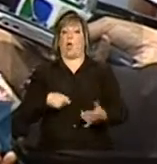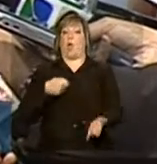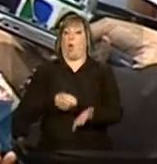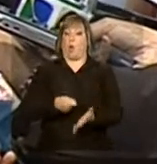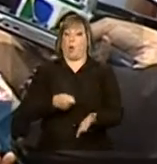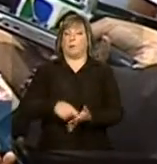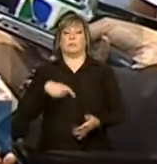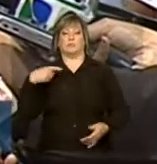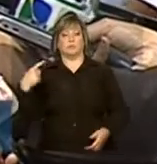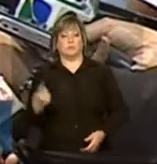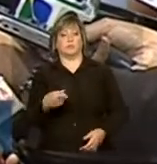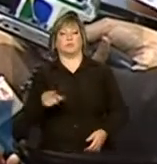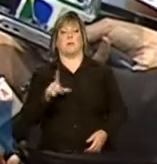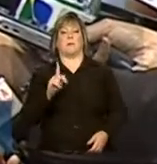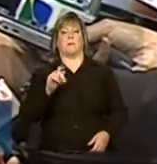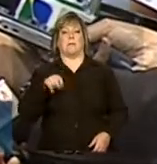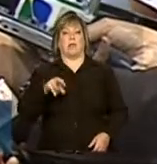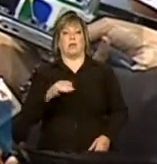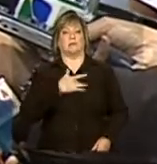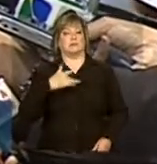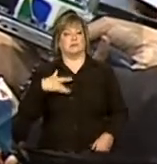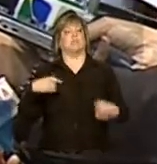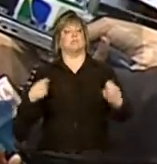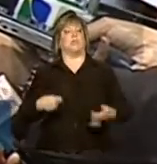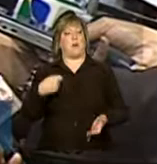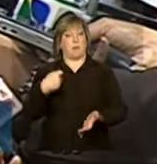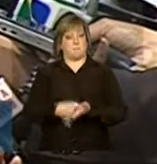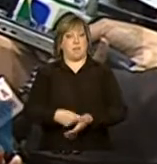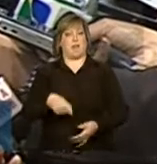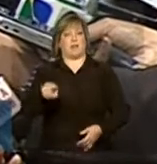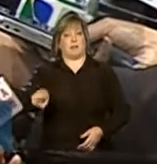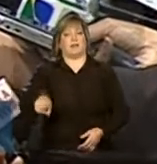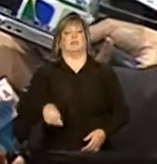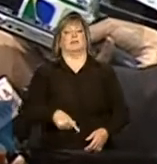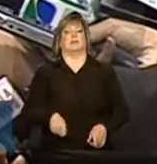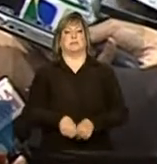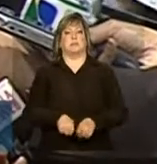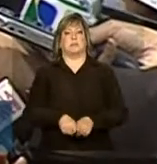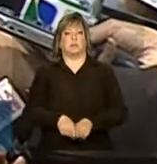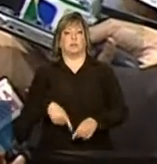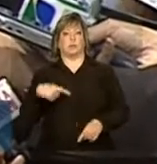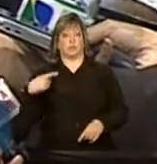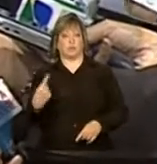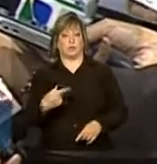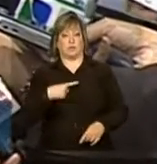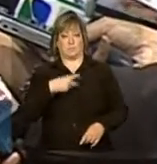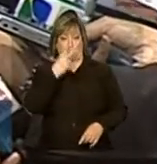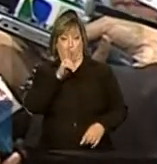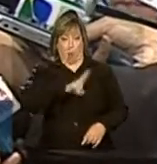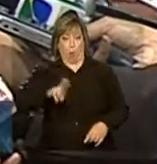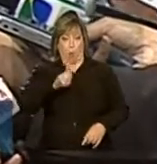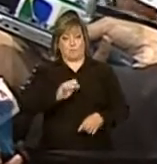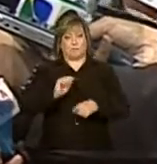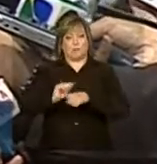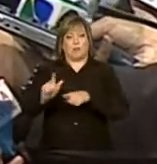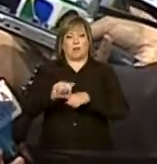obrigatório para os planos de saúde. Esse é um avanço importante para os usuários de plano de saúde,